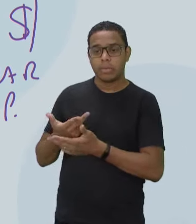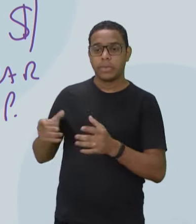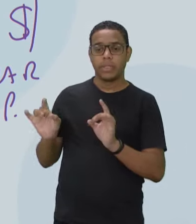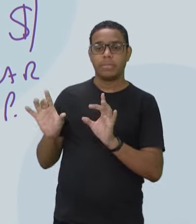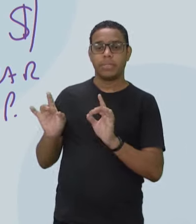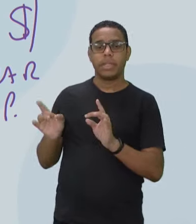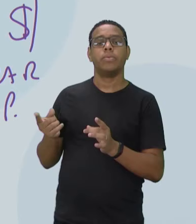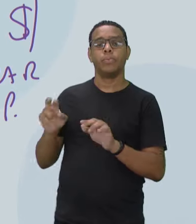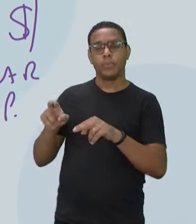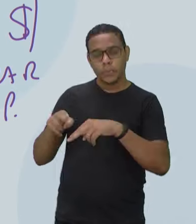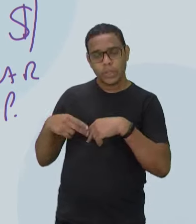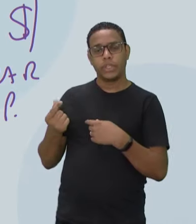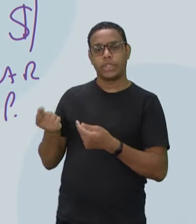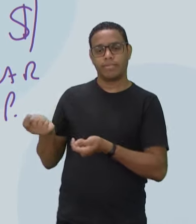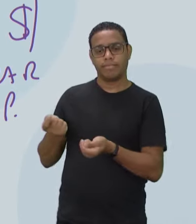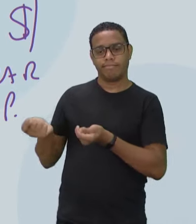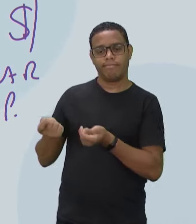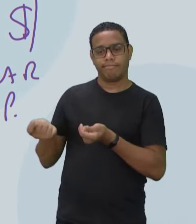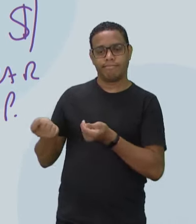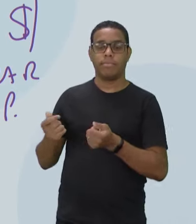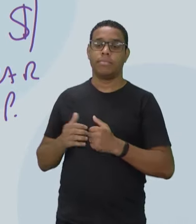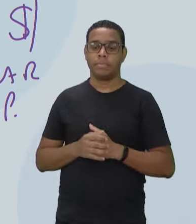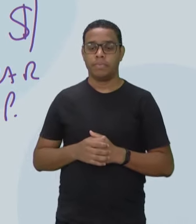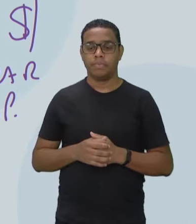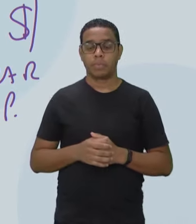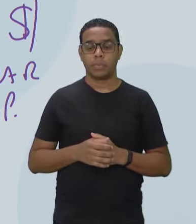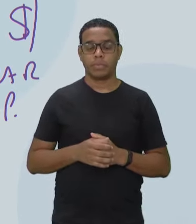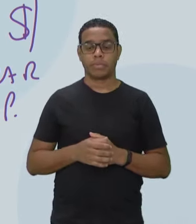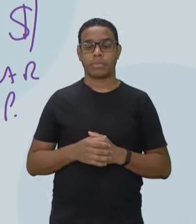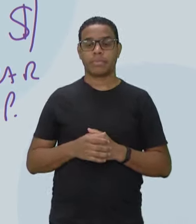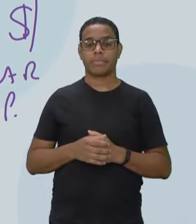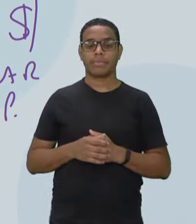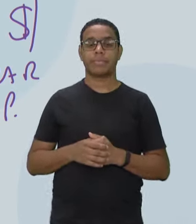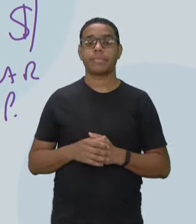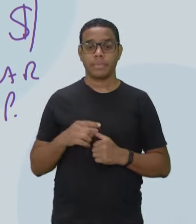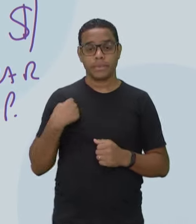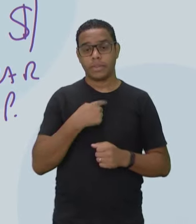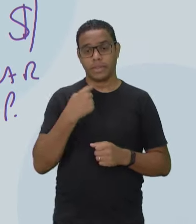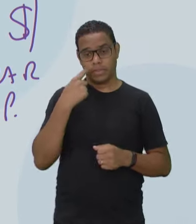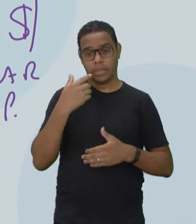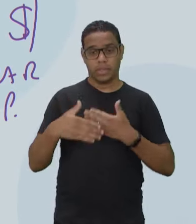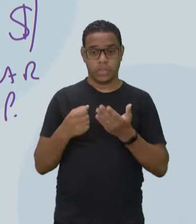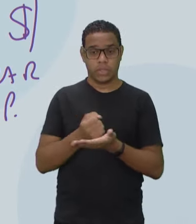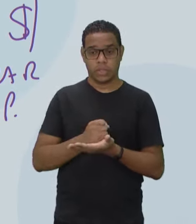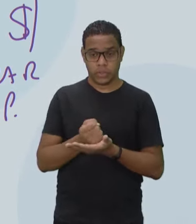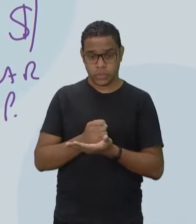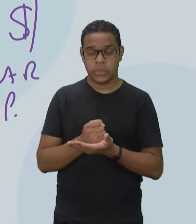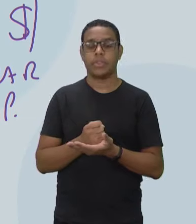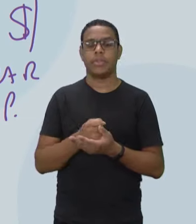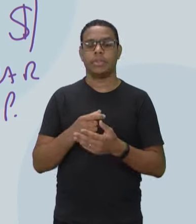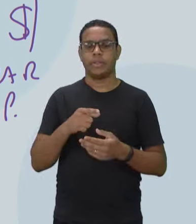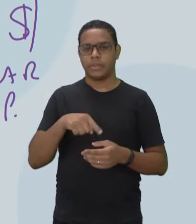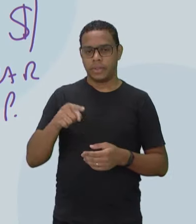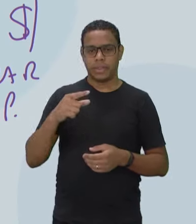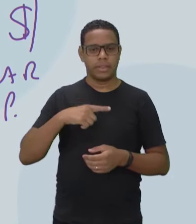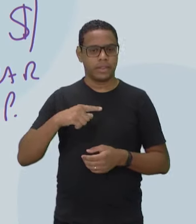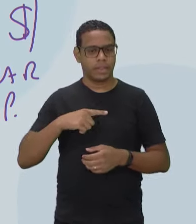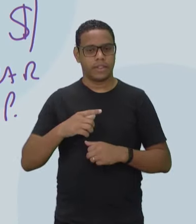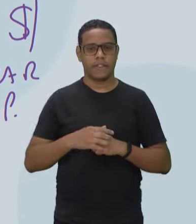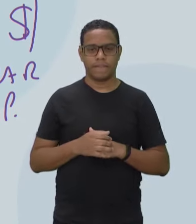especial, por isso que ela guardava dinheiro. E aqui está falando para a gente ver se no processo do jogo, nas cartinhas, eles